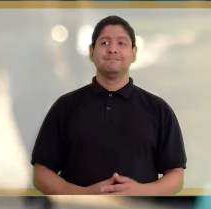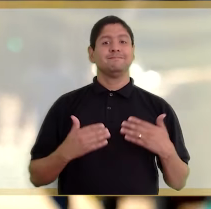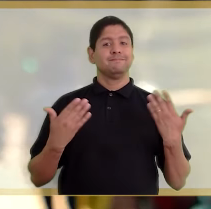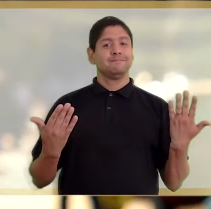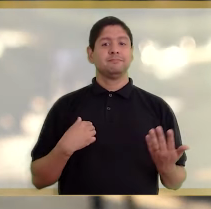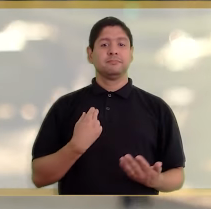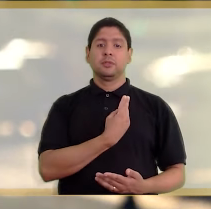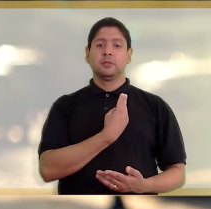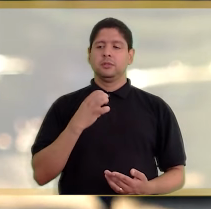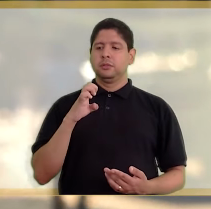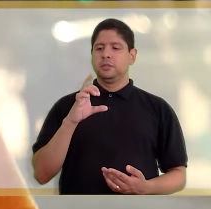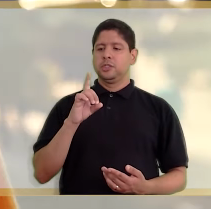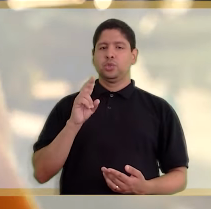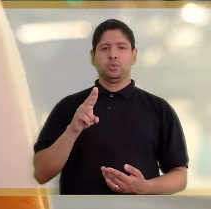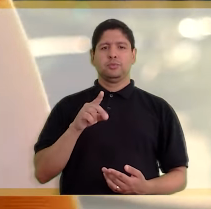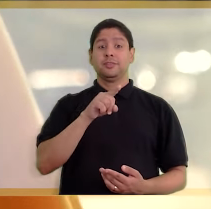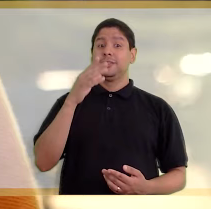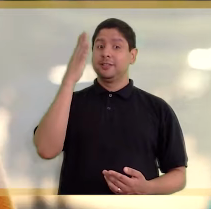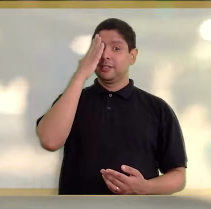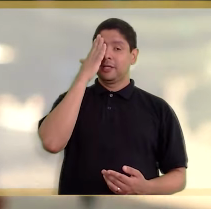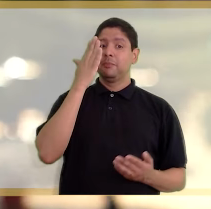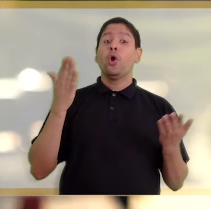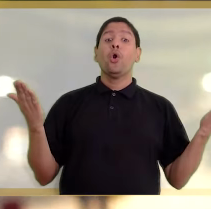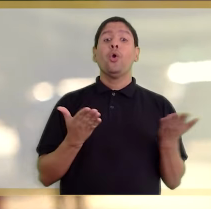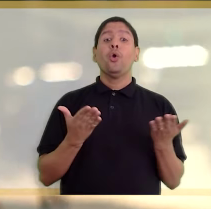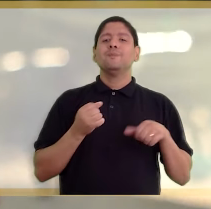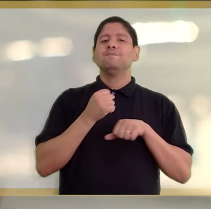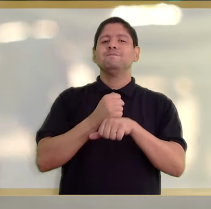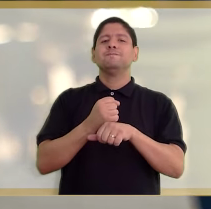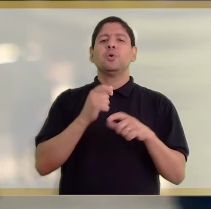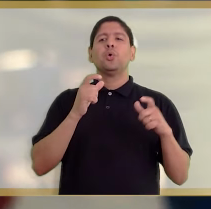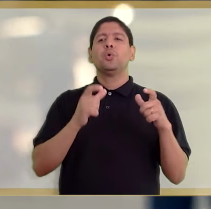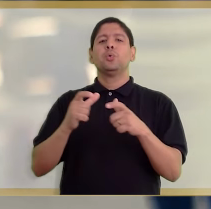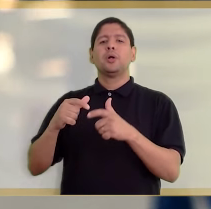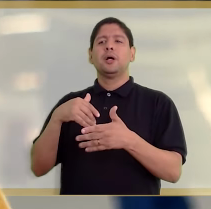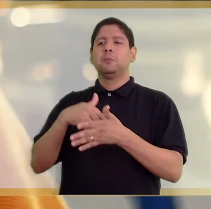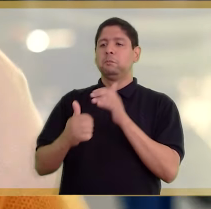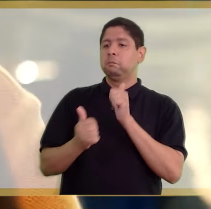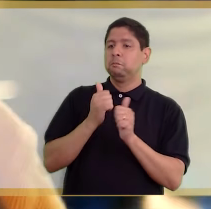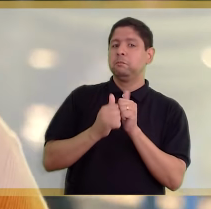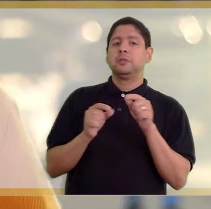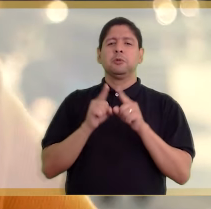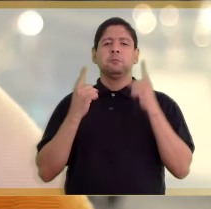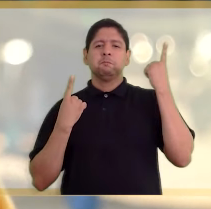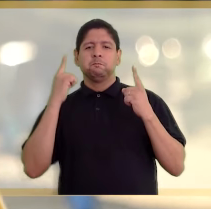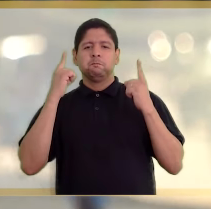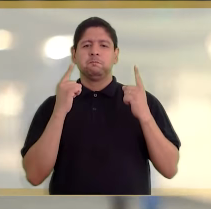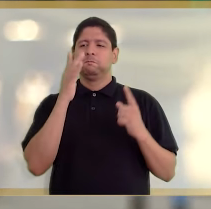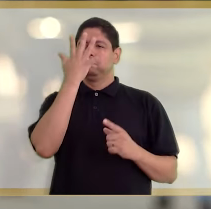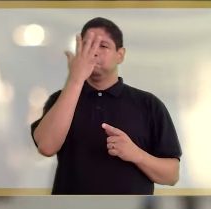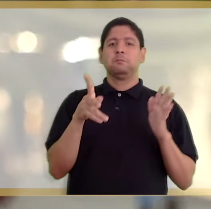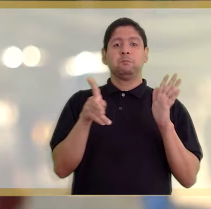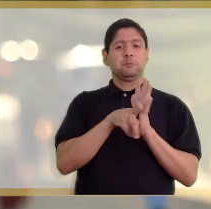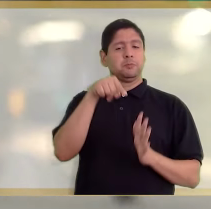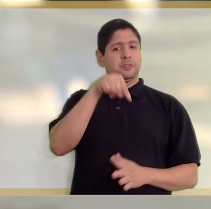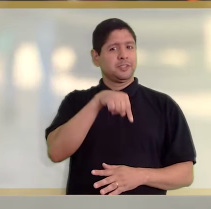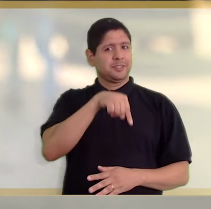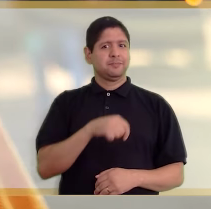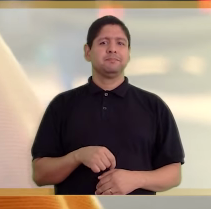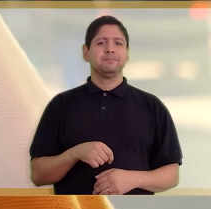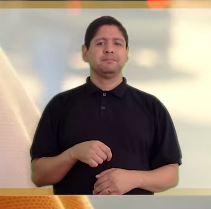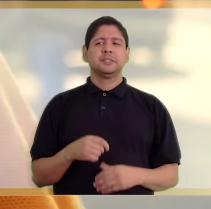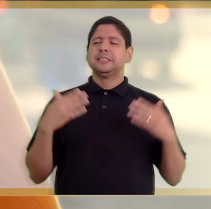Salve pessoal, eu sou o Du Carvalho, você já sabe, e hoje eu vou te levar para conhecer as catedrais futebolísticas e também carnavalescas do Rio de Janeiro. Um